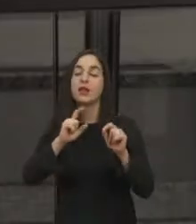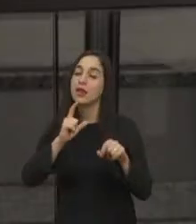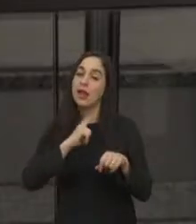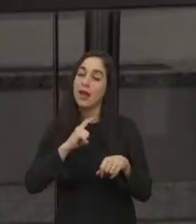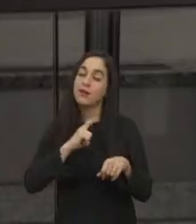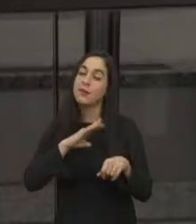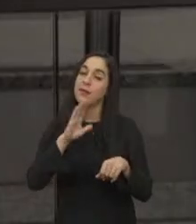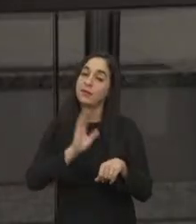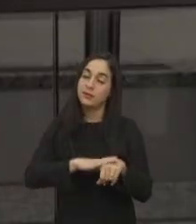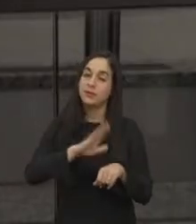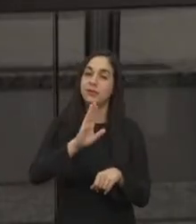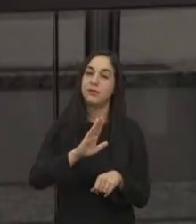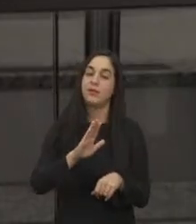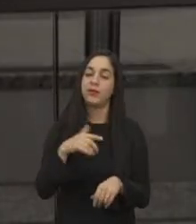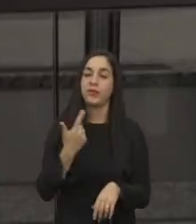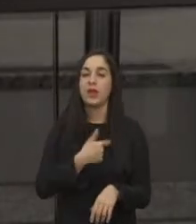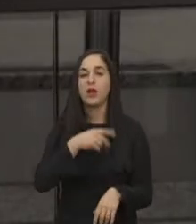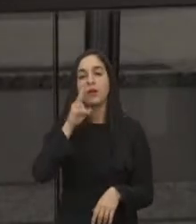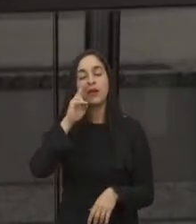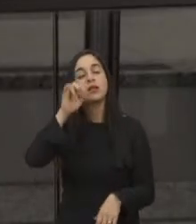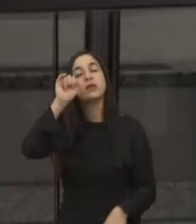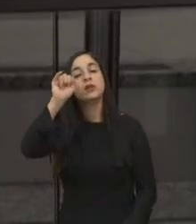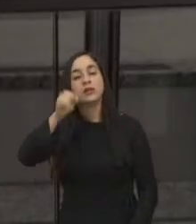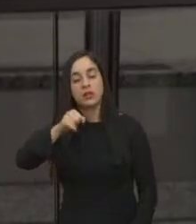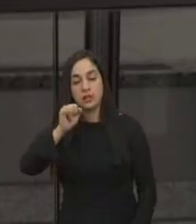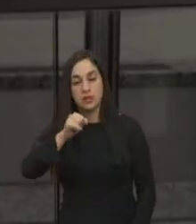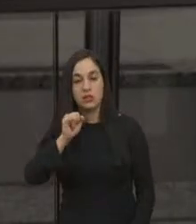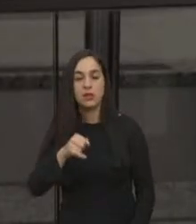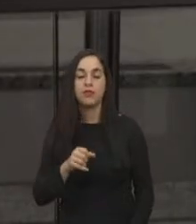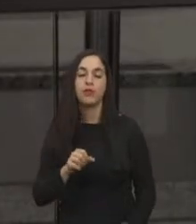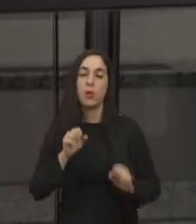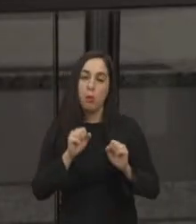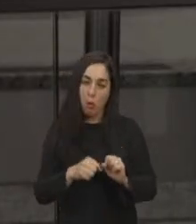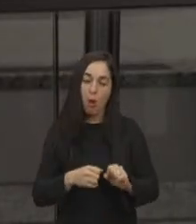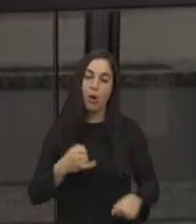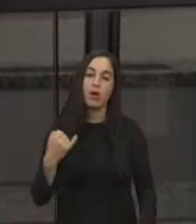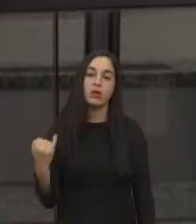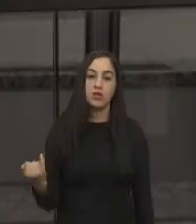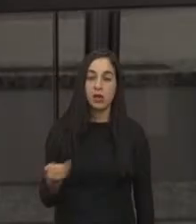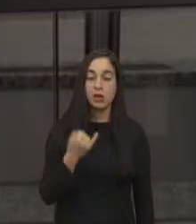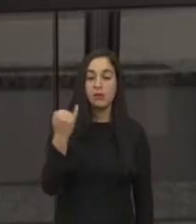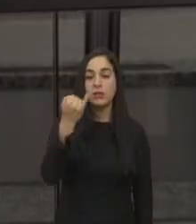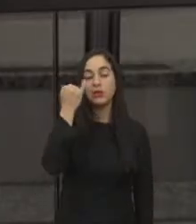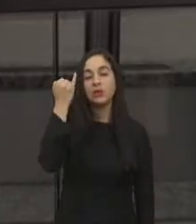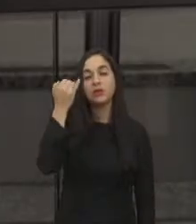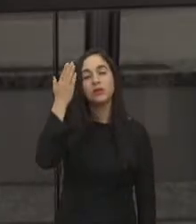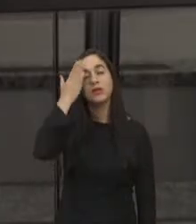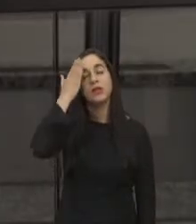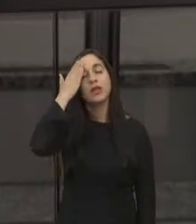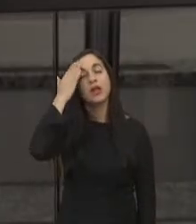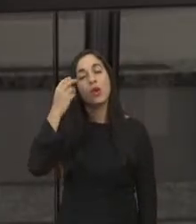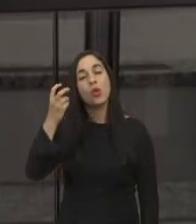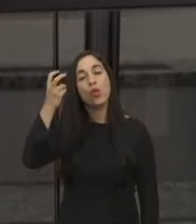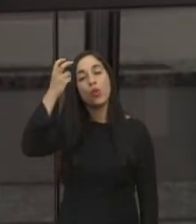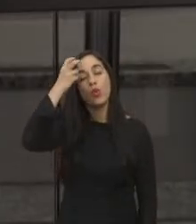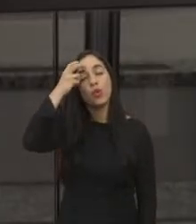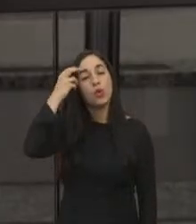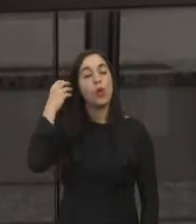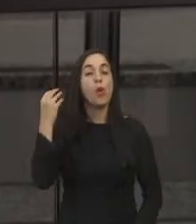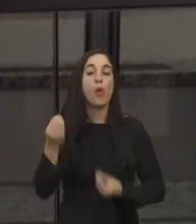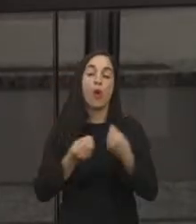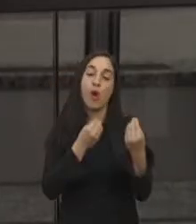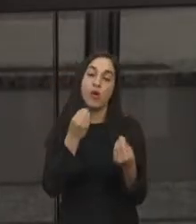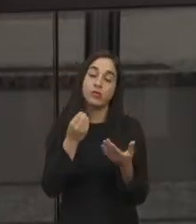estender. Então, a gente viu que sim, que produção cultural pode ser importante para se considerar a cultura como um dos pilares